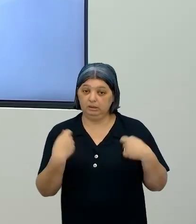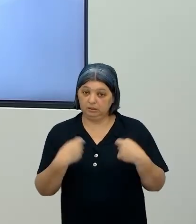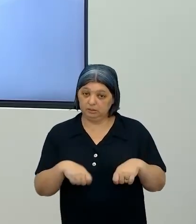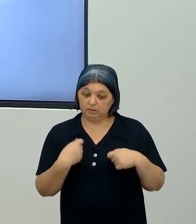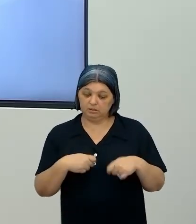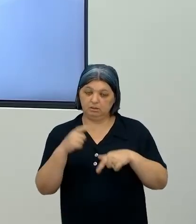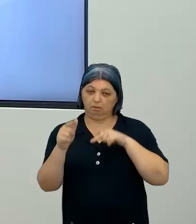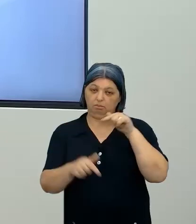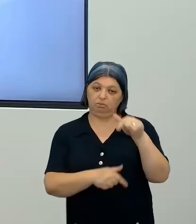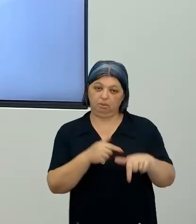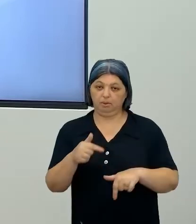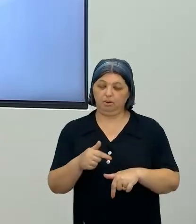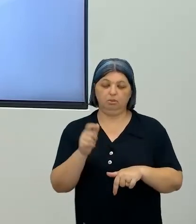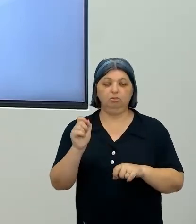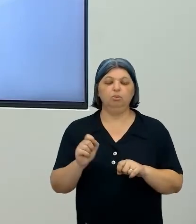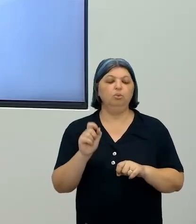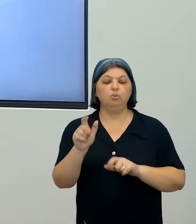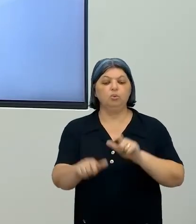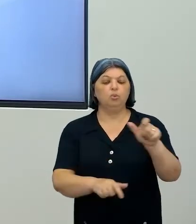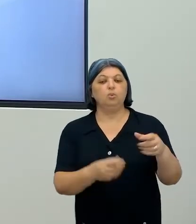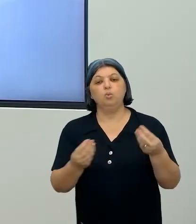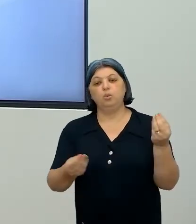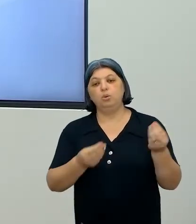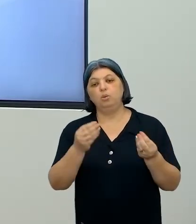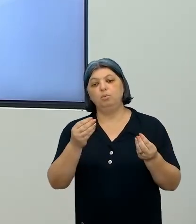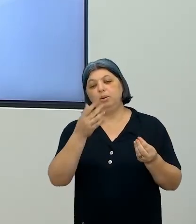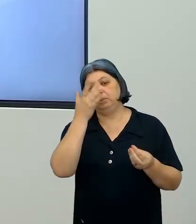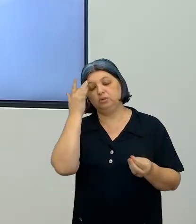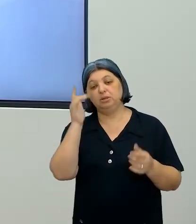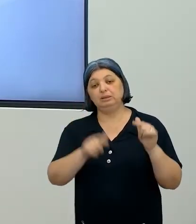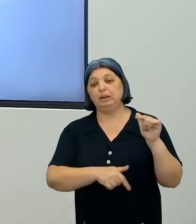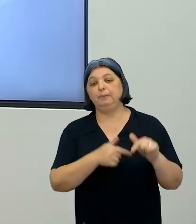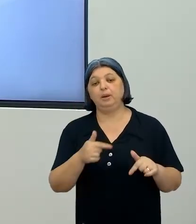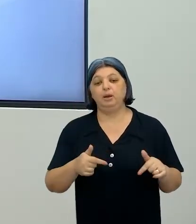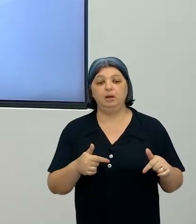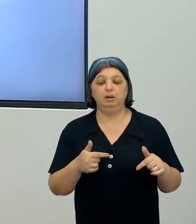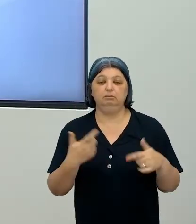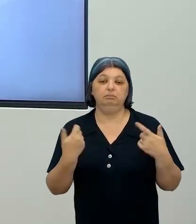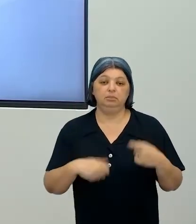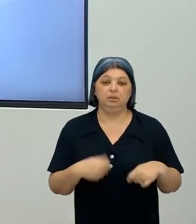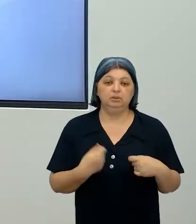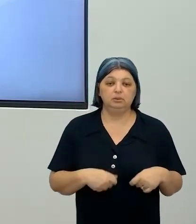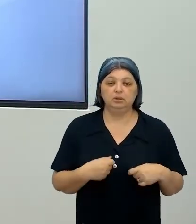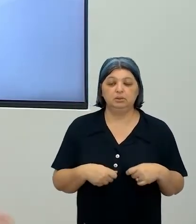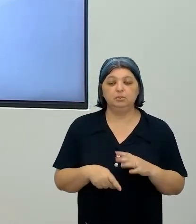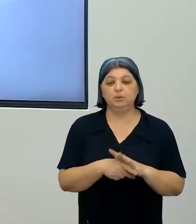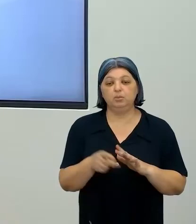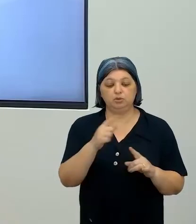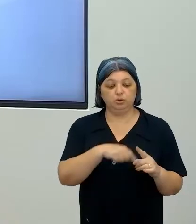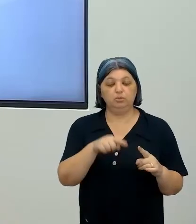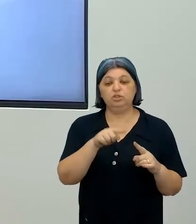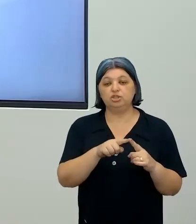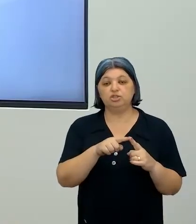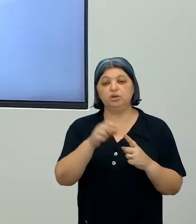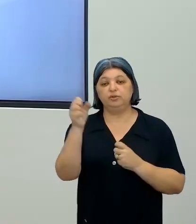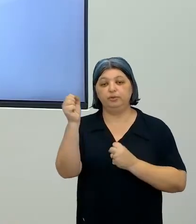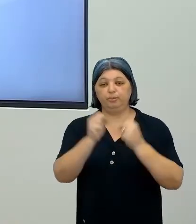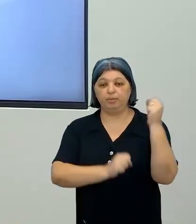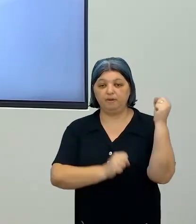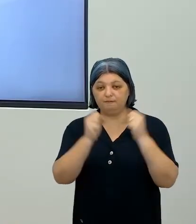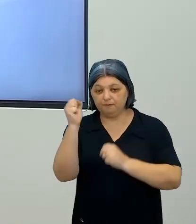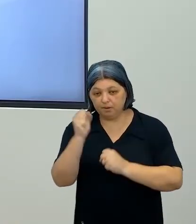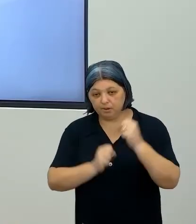do trabalhador. Como que o trabalhador ele vai deixar ou não de ser necessário para os propósitos de uma fábrica, né,